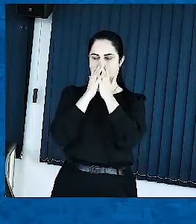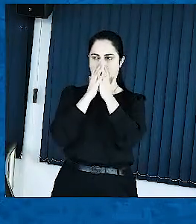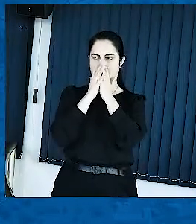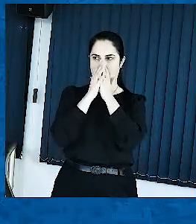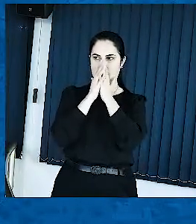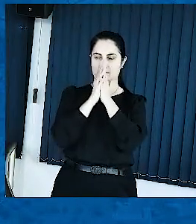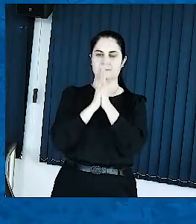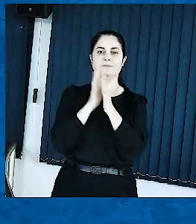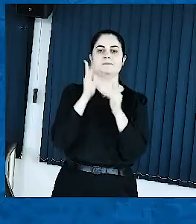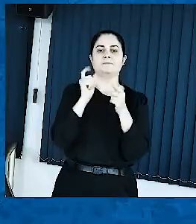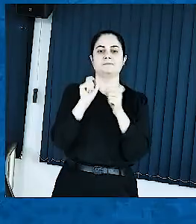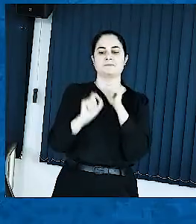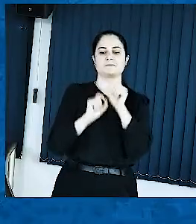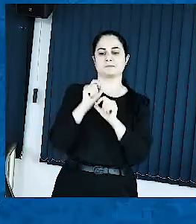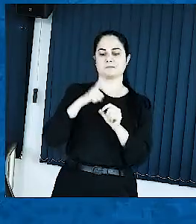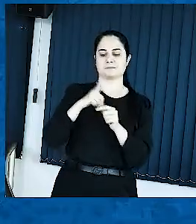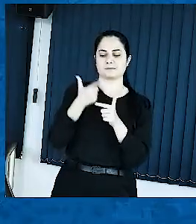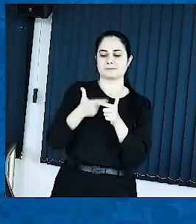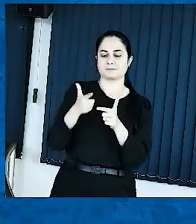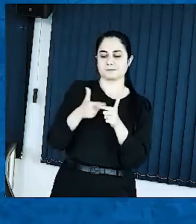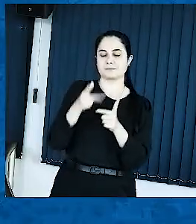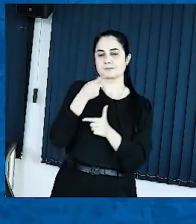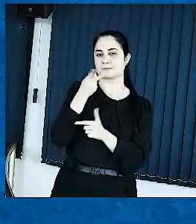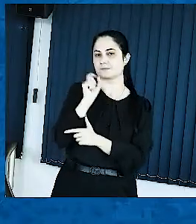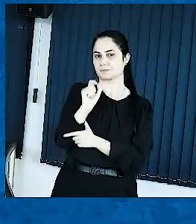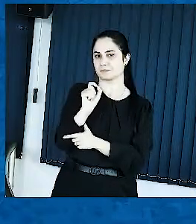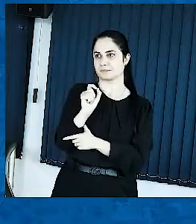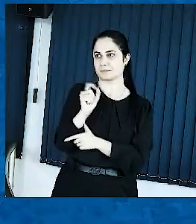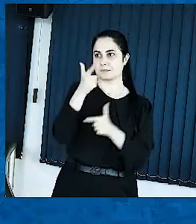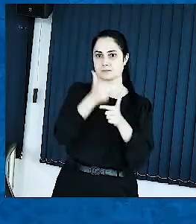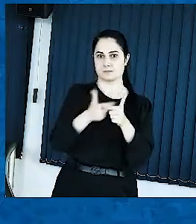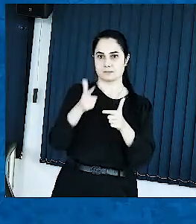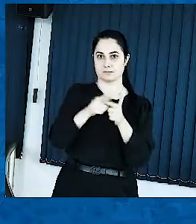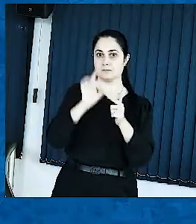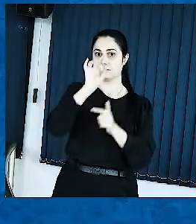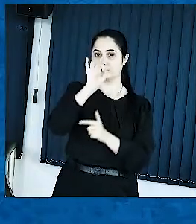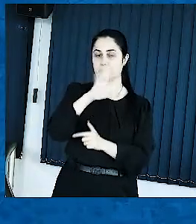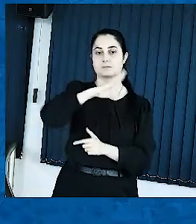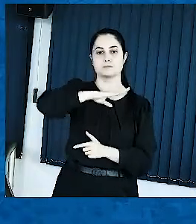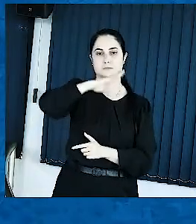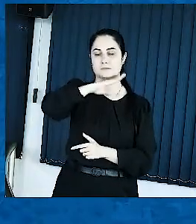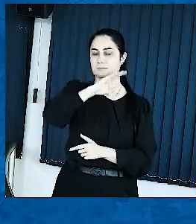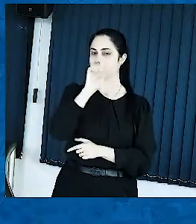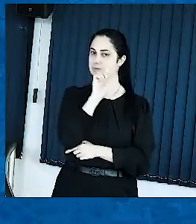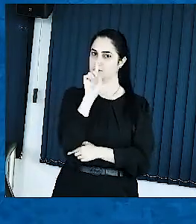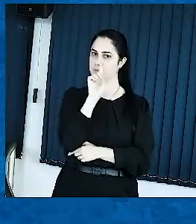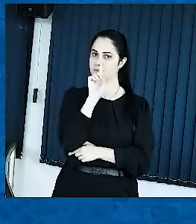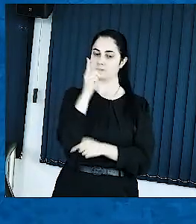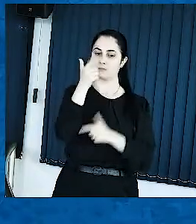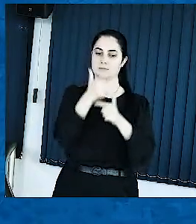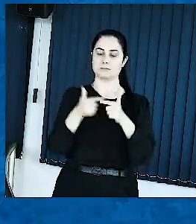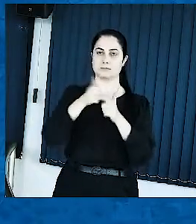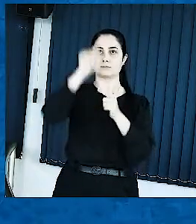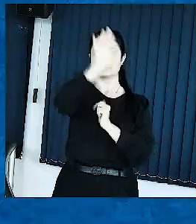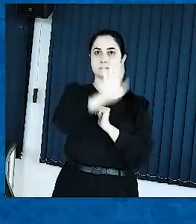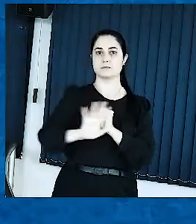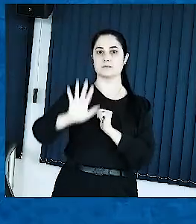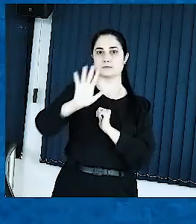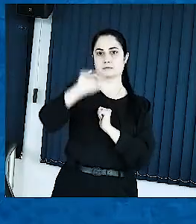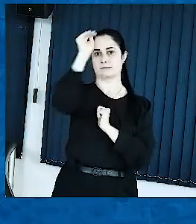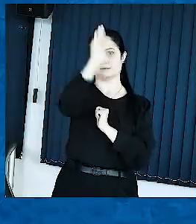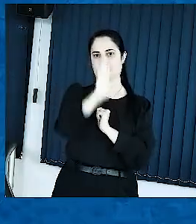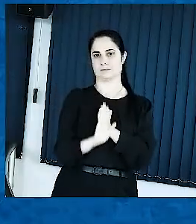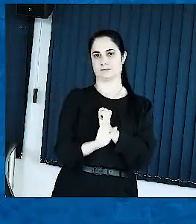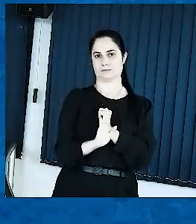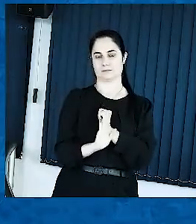Mas o que eu vou falar aqui não é problema de Assis Chateaubriand. É problema do Brasil.